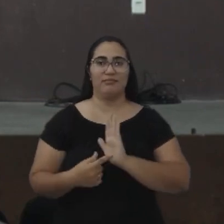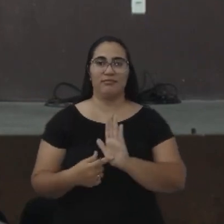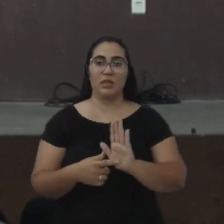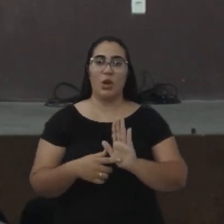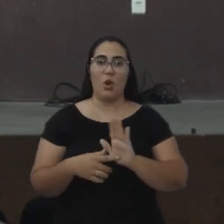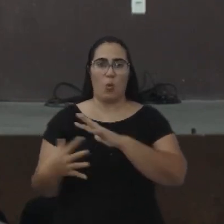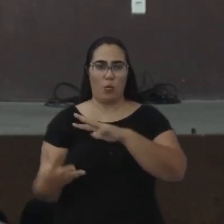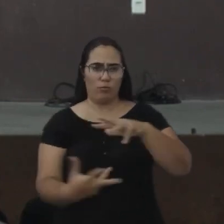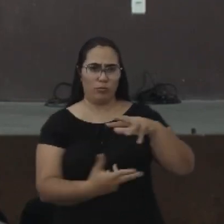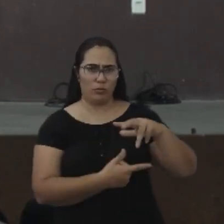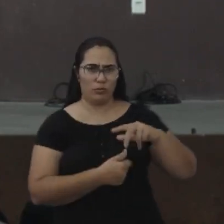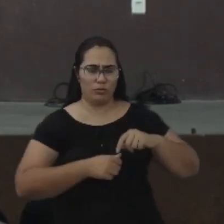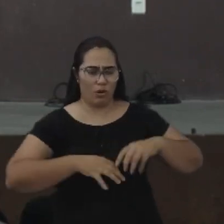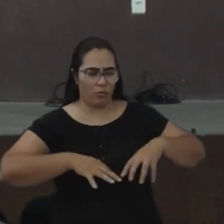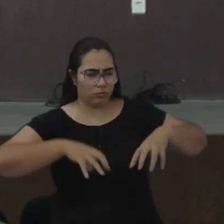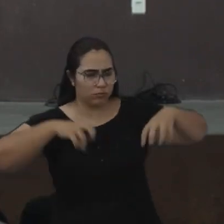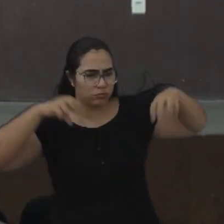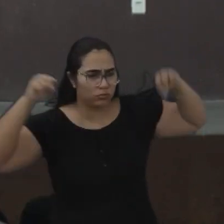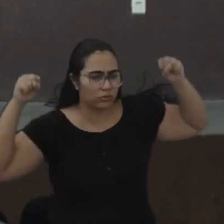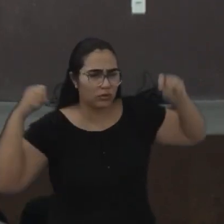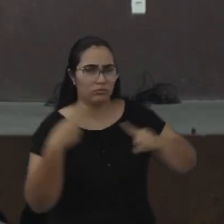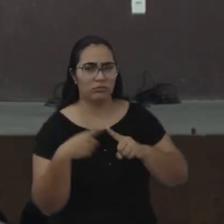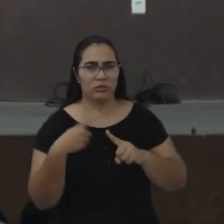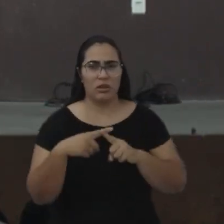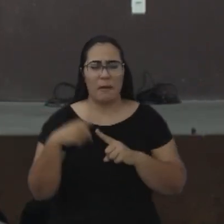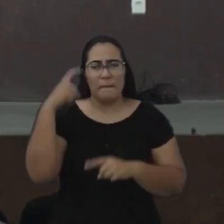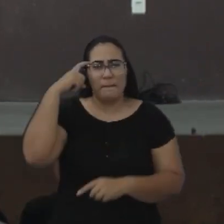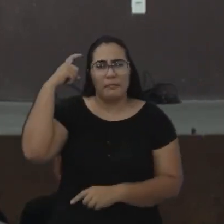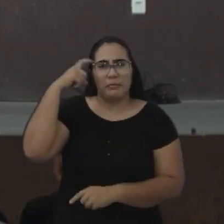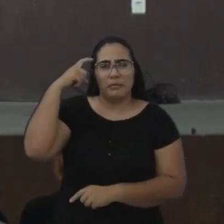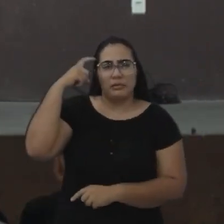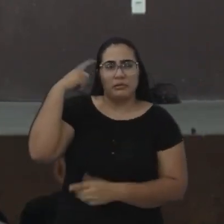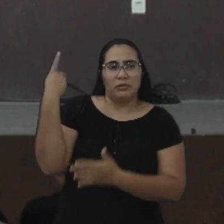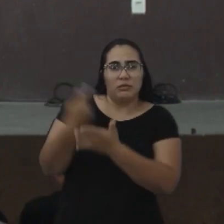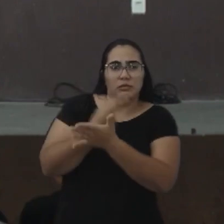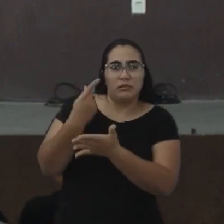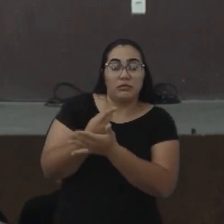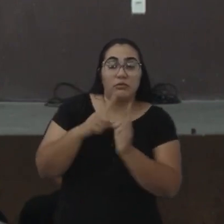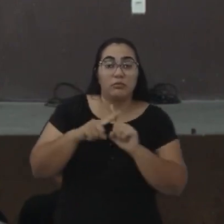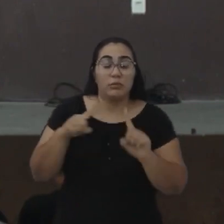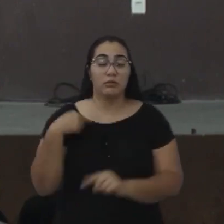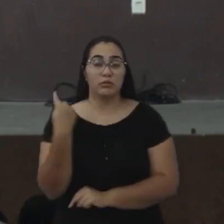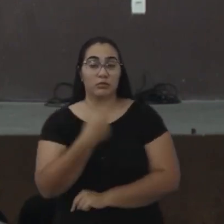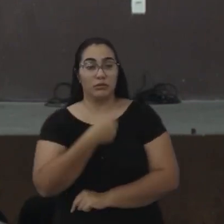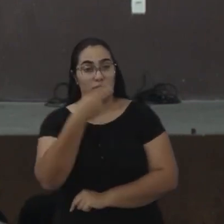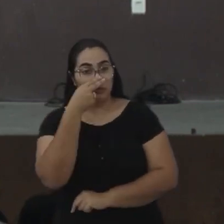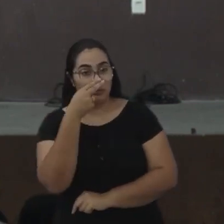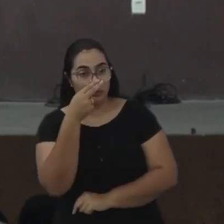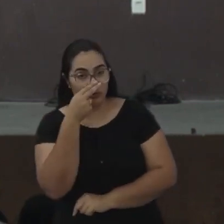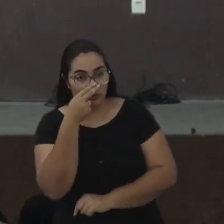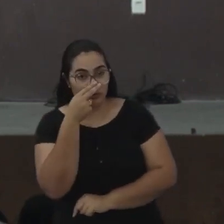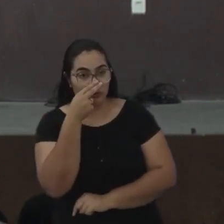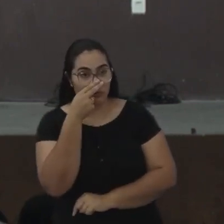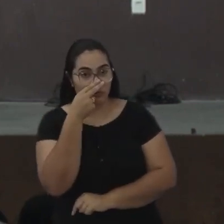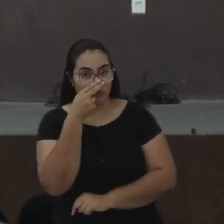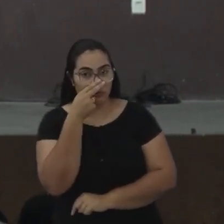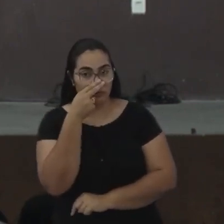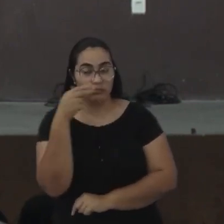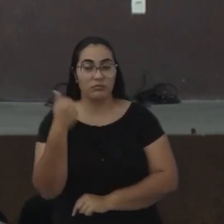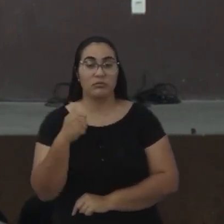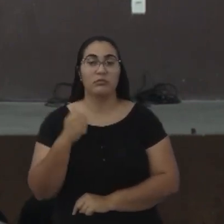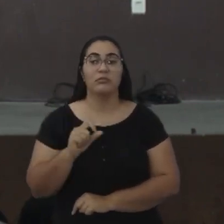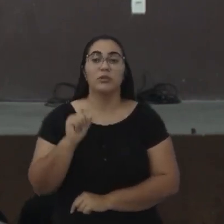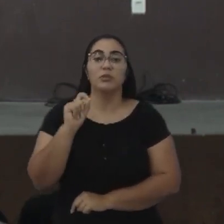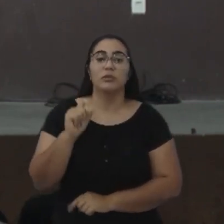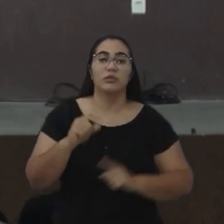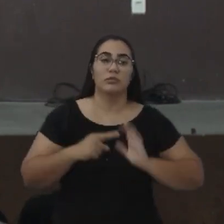em trevas por causa dos seus raciocínios. Mas nós, com nossa conduta, manifestamos